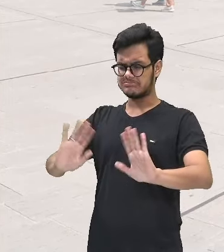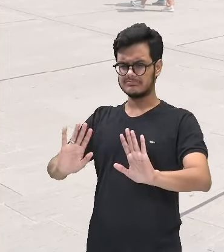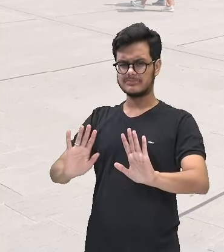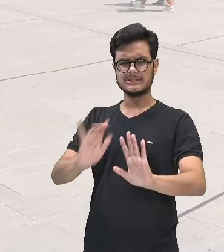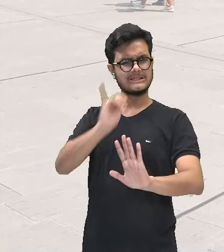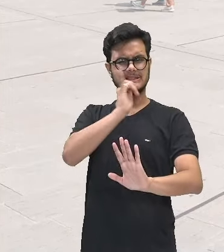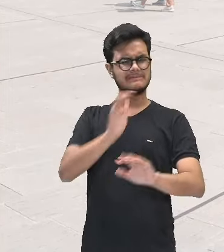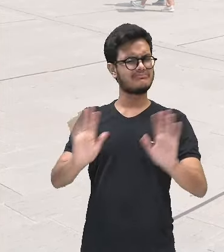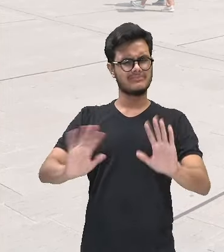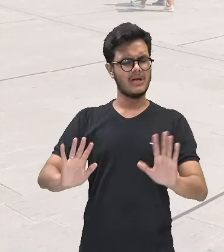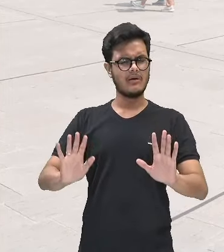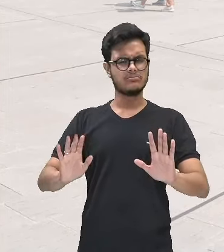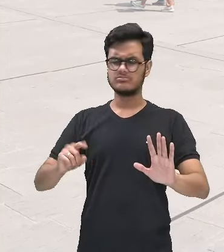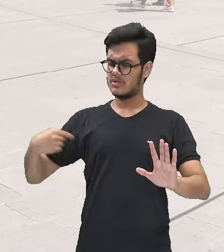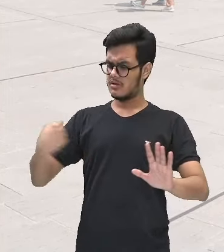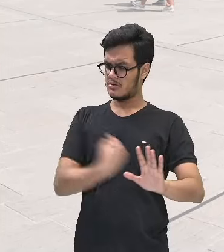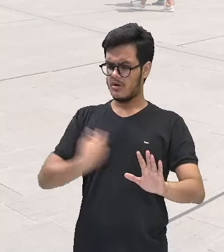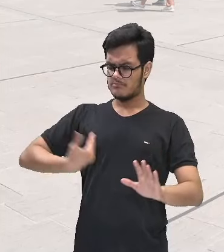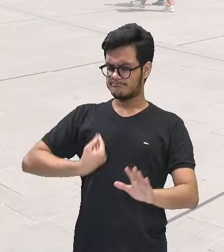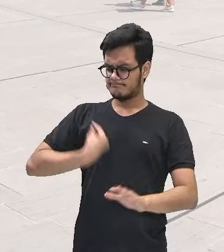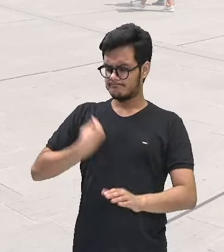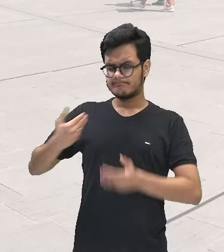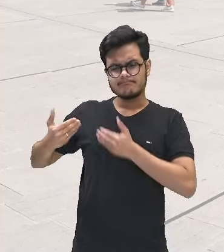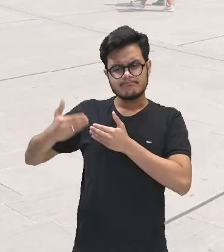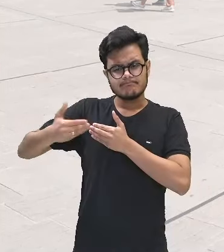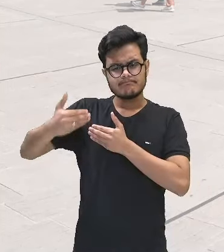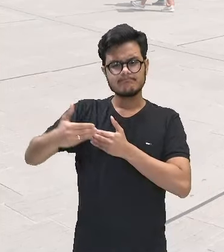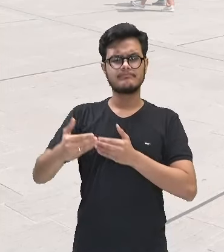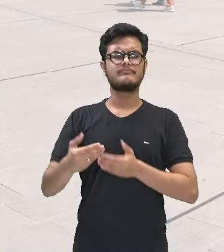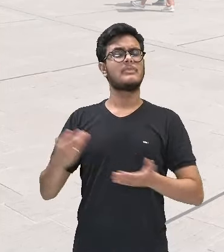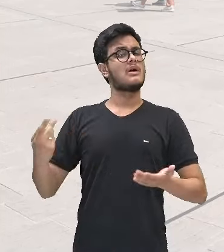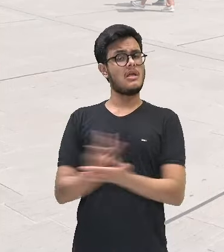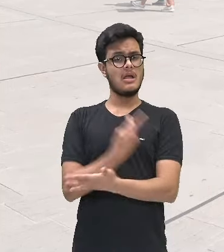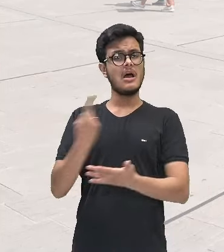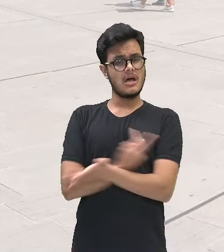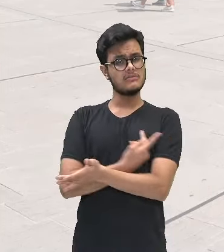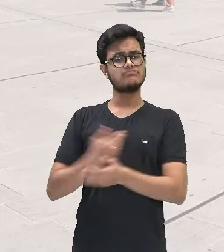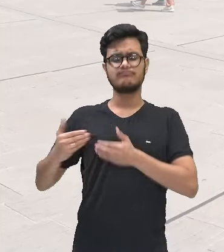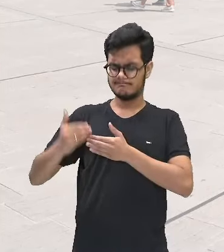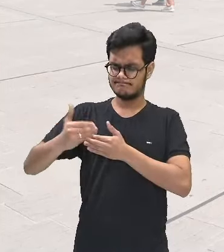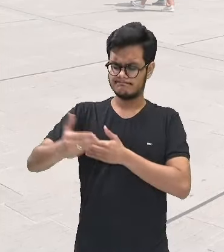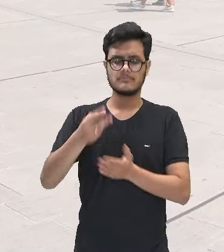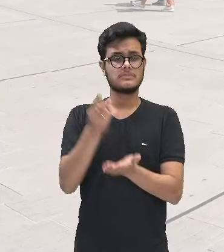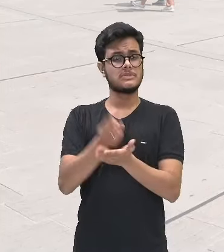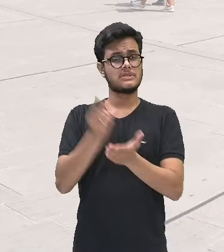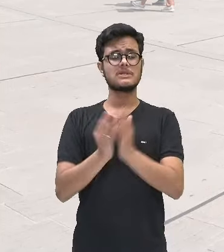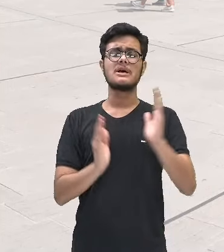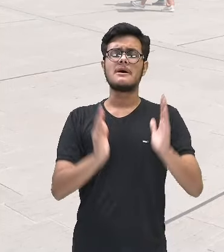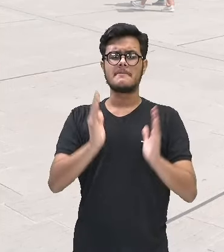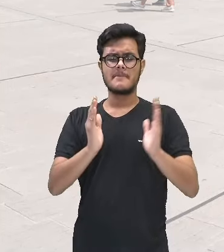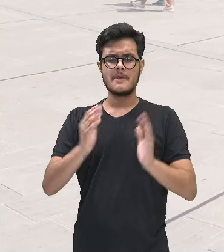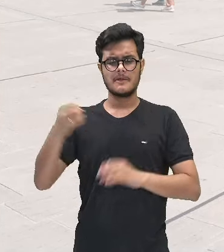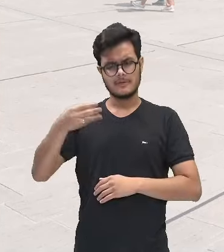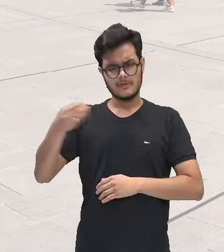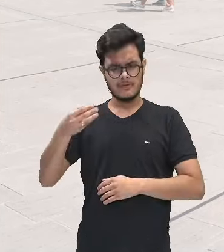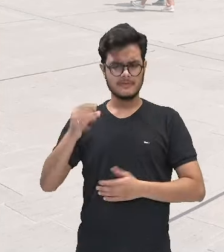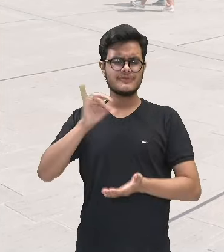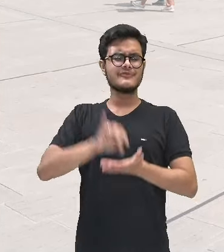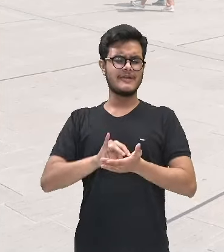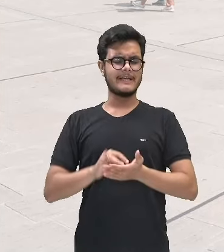falar de renascimento, é uma afirmação equivocada. Então, fiquem espertos,